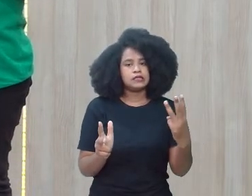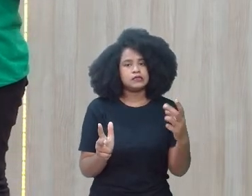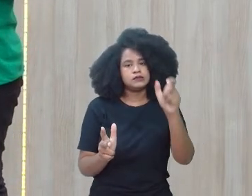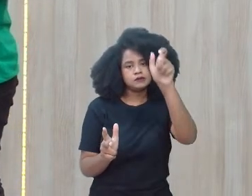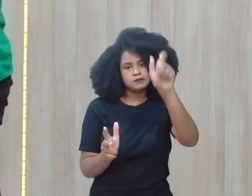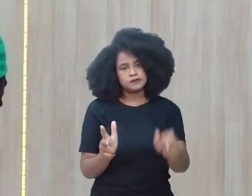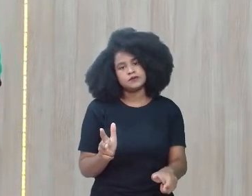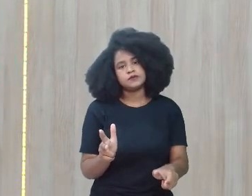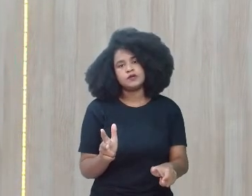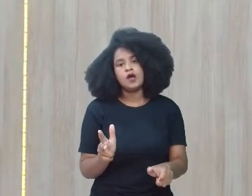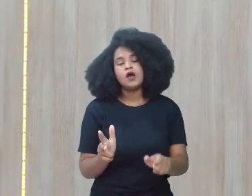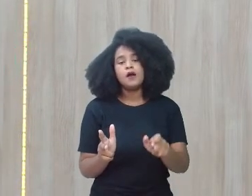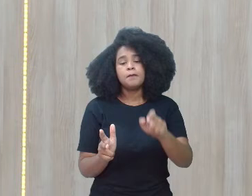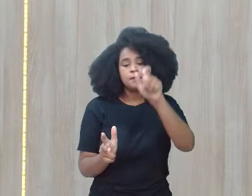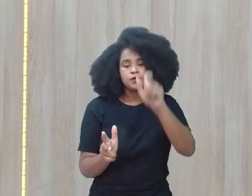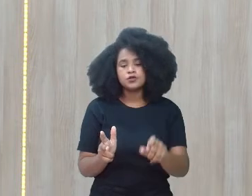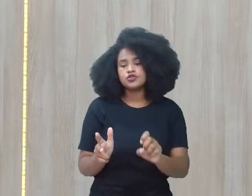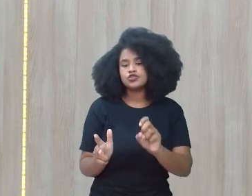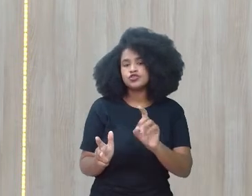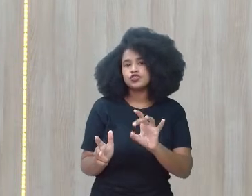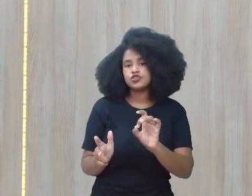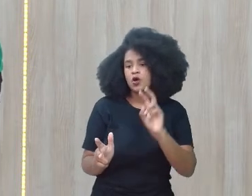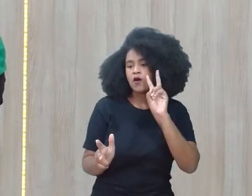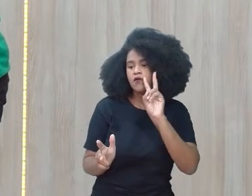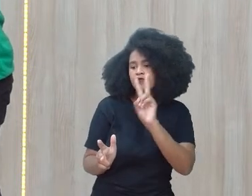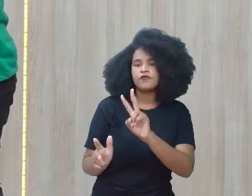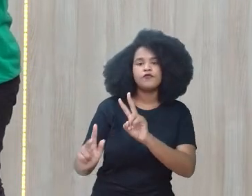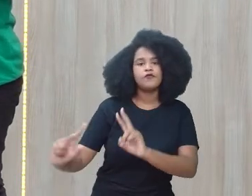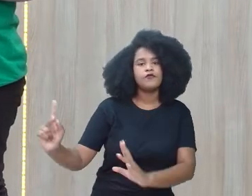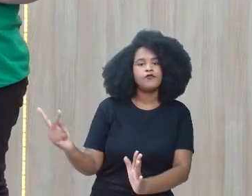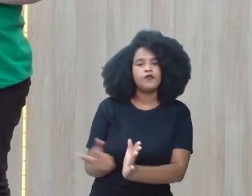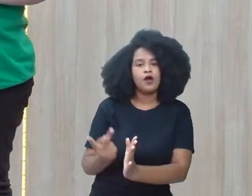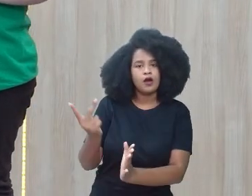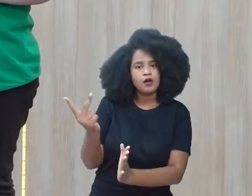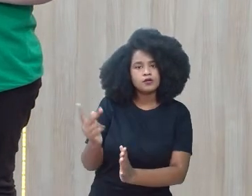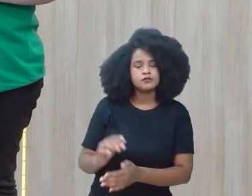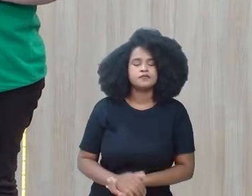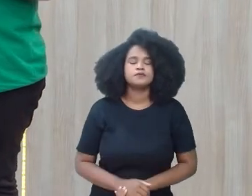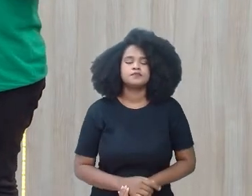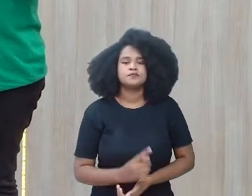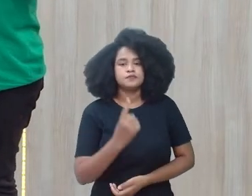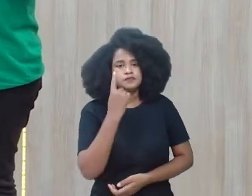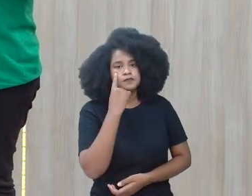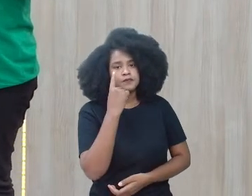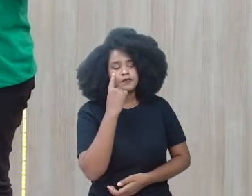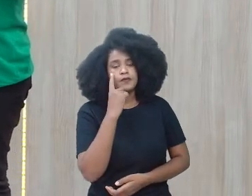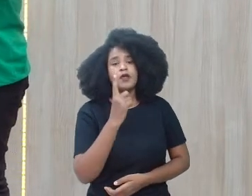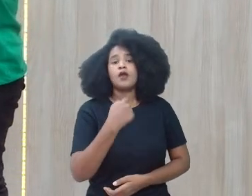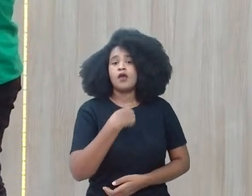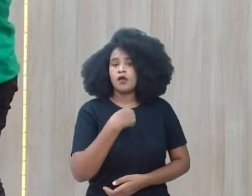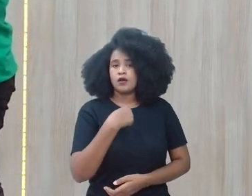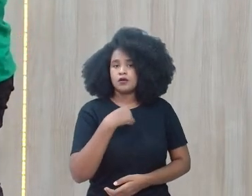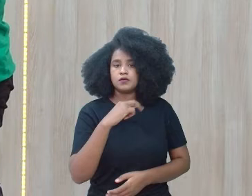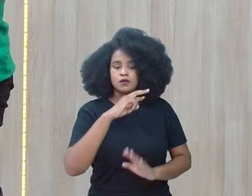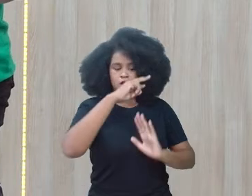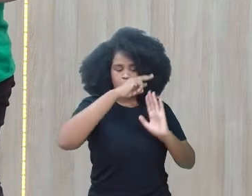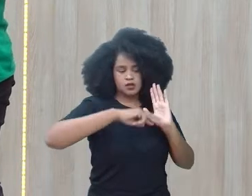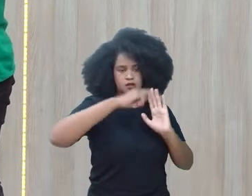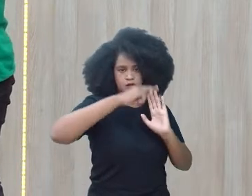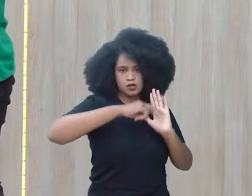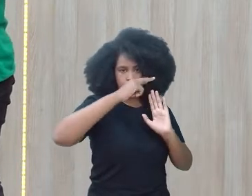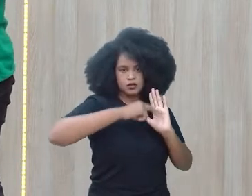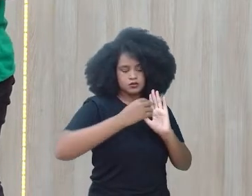narrador observador. Vocês percebem que quando eu li, não é, eu fui lendo,